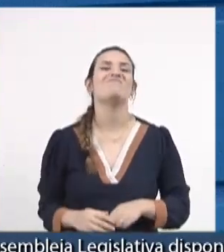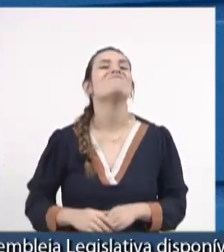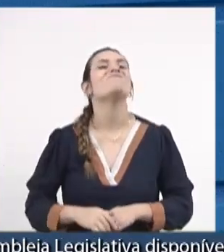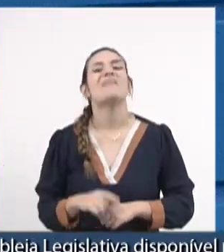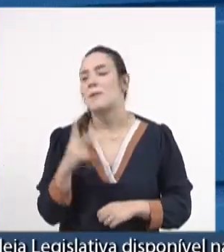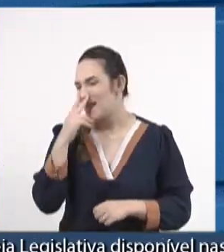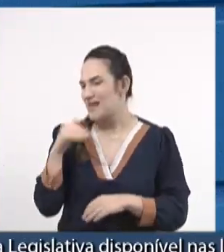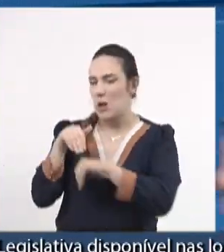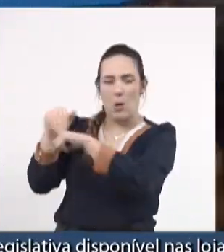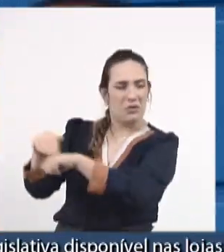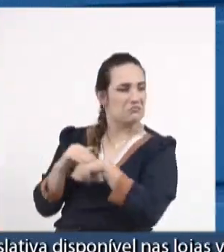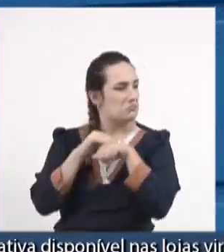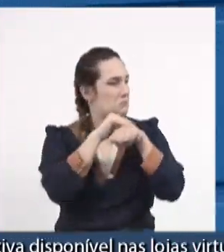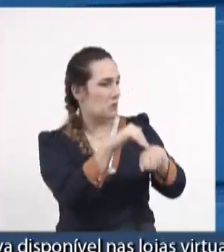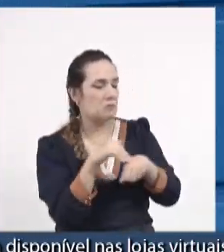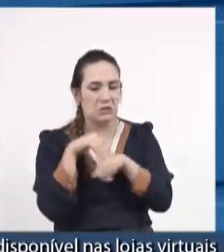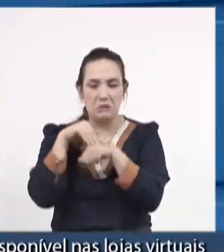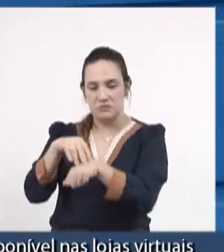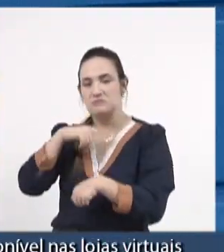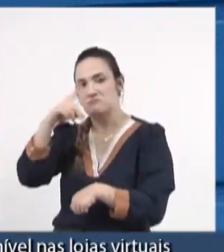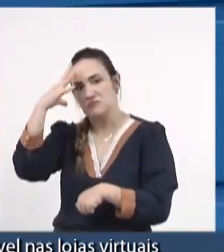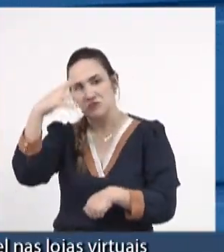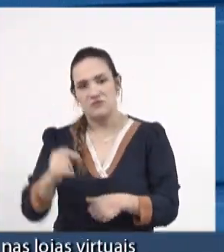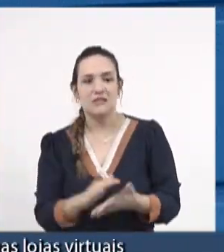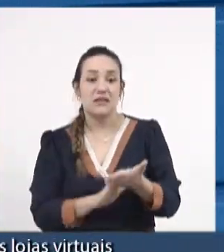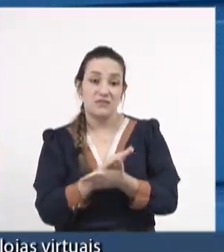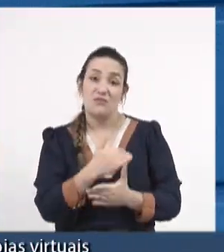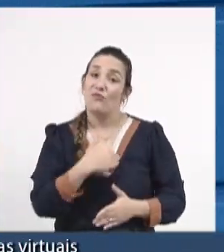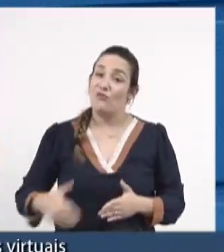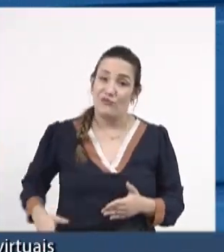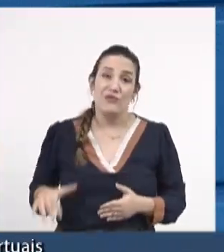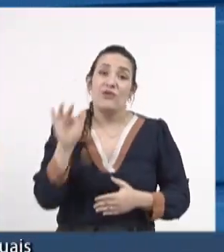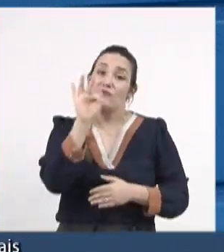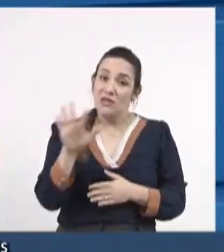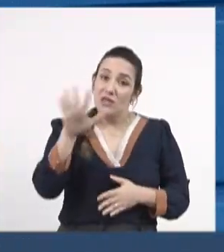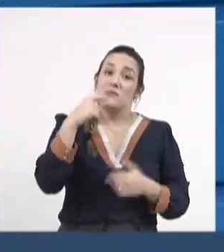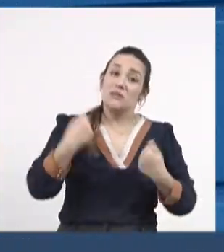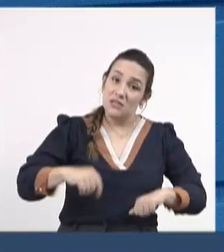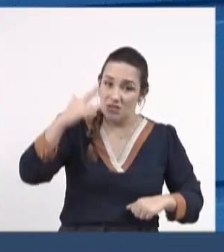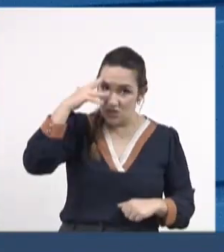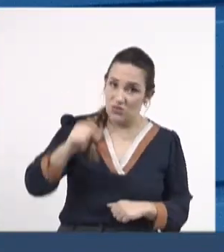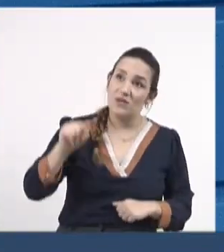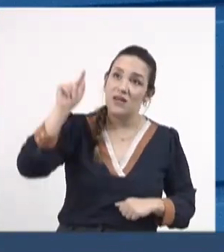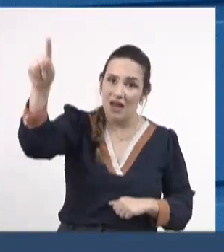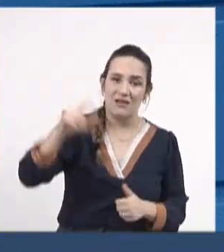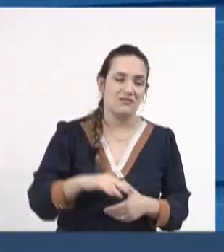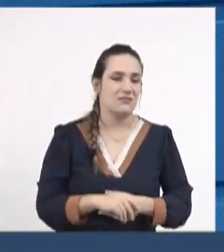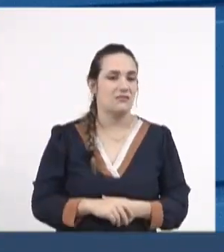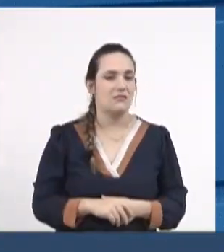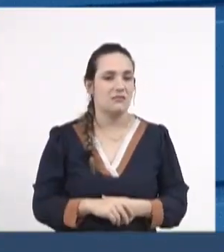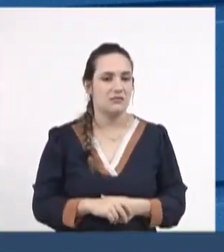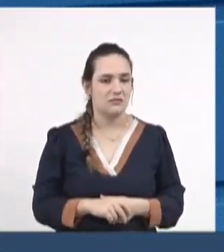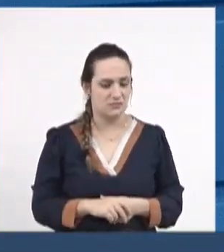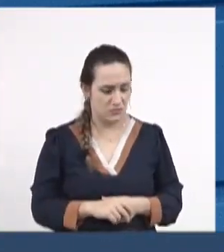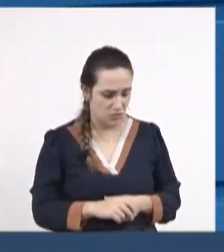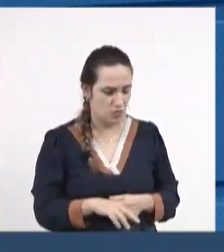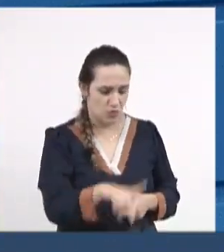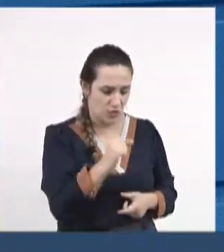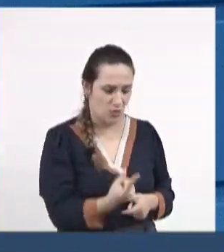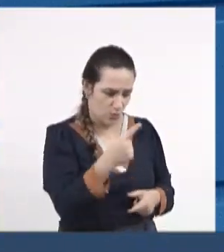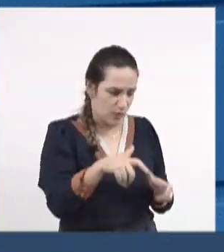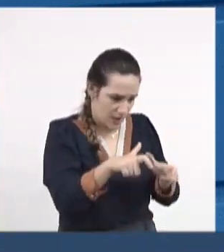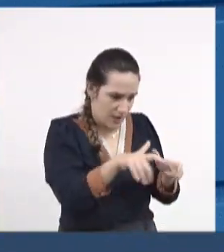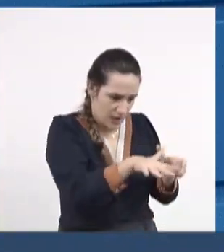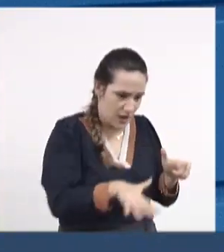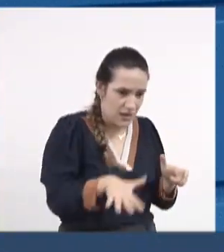um empurra que a gente nunca chega. Eu acho que o governo federal tinha que realmente ou desapropriar alguma área e dar áreas